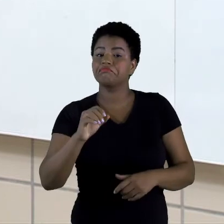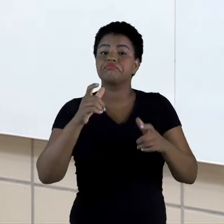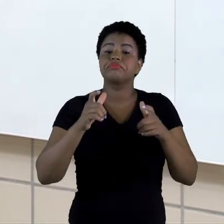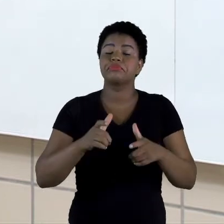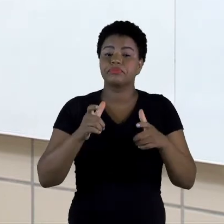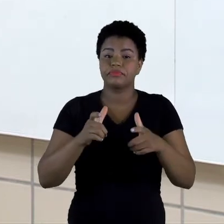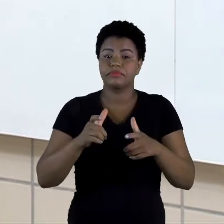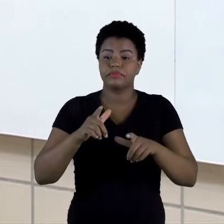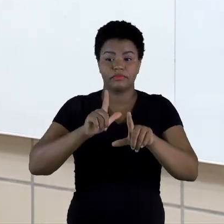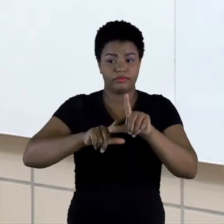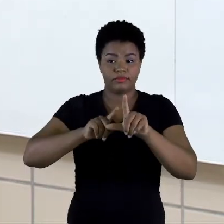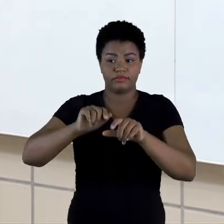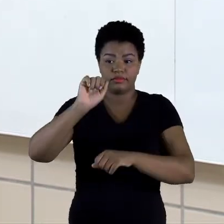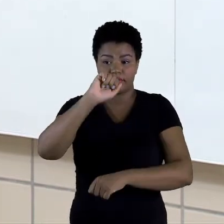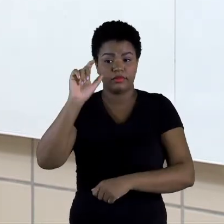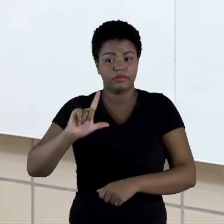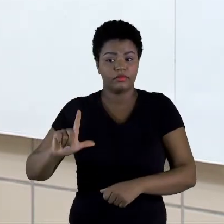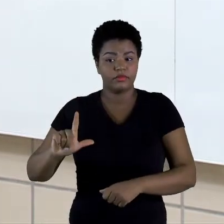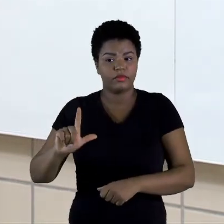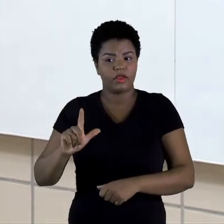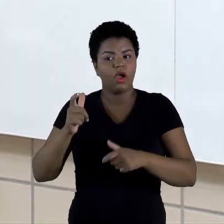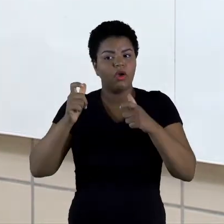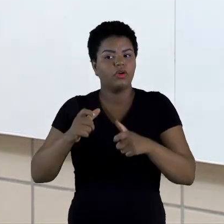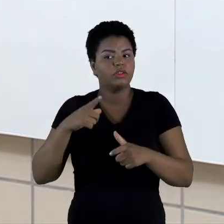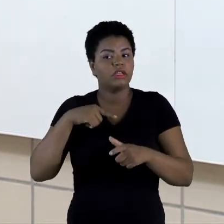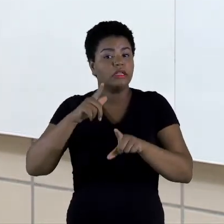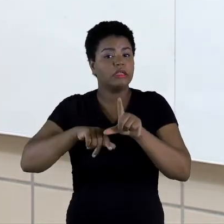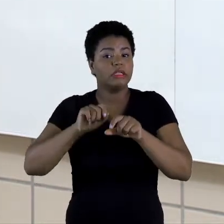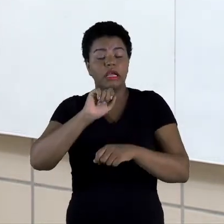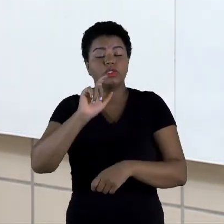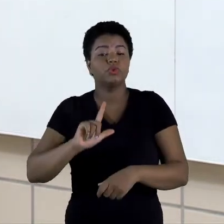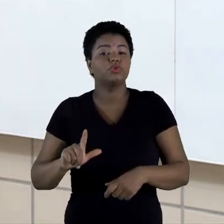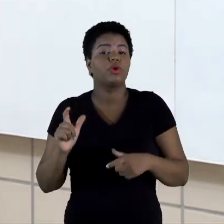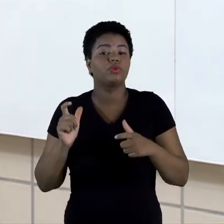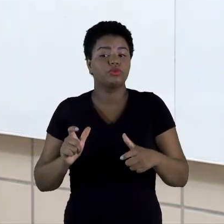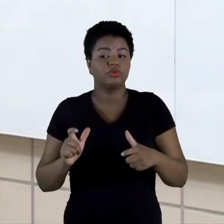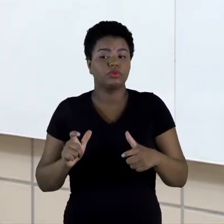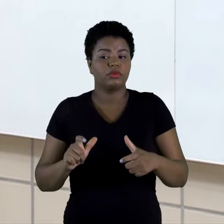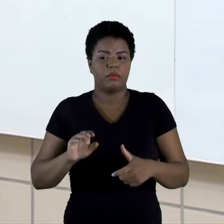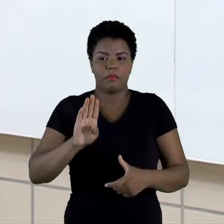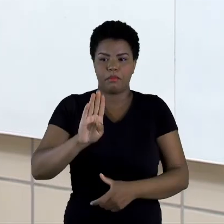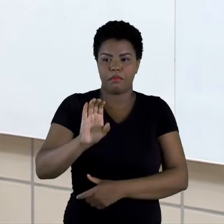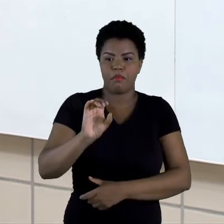a letra azul. Onde é que tem mais letrinha azul? A boia.